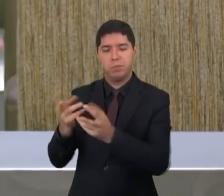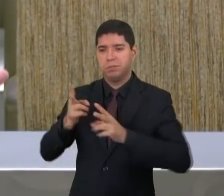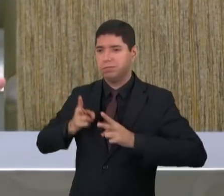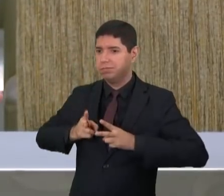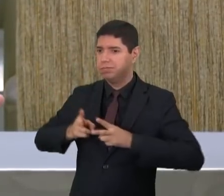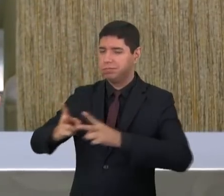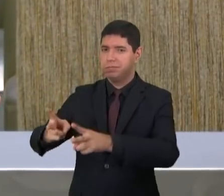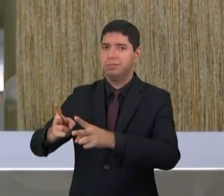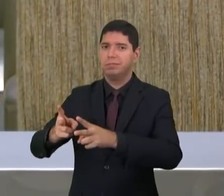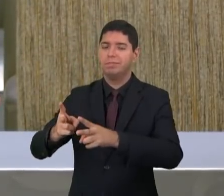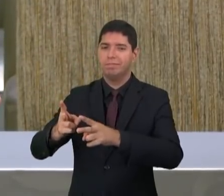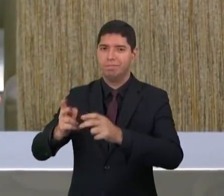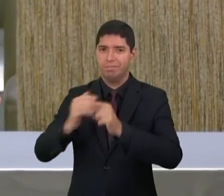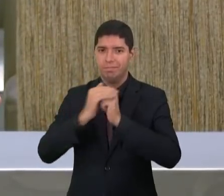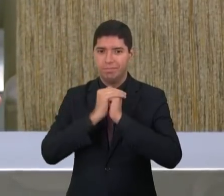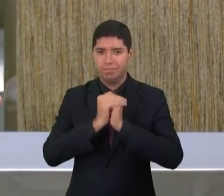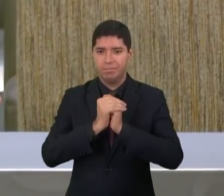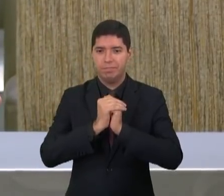Jeová.